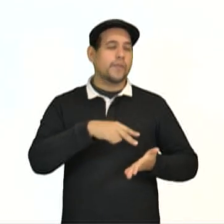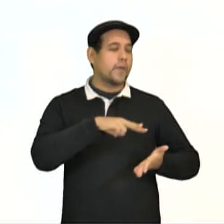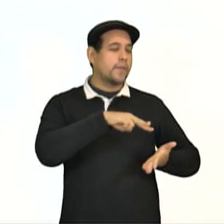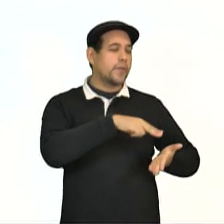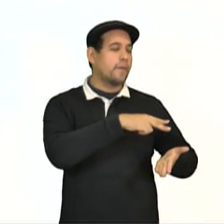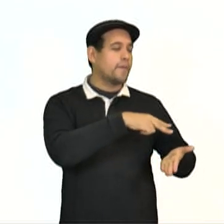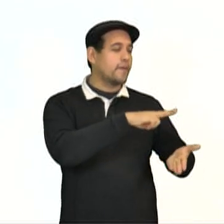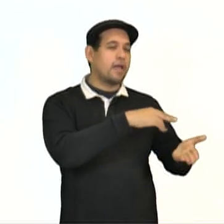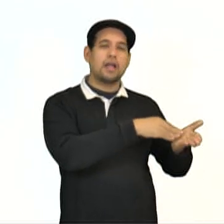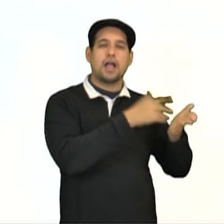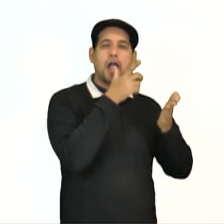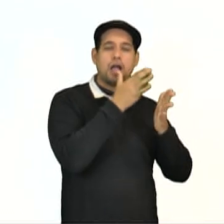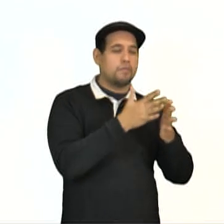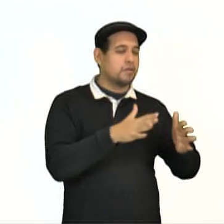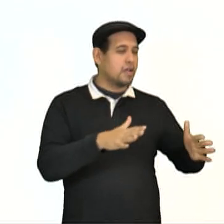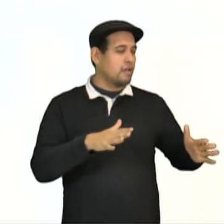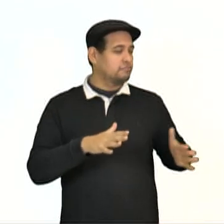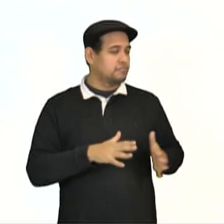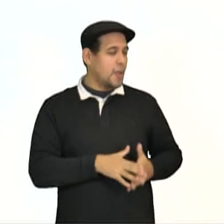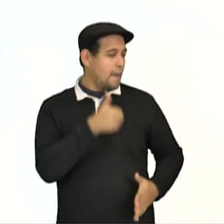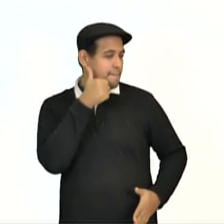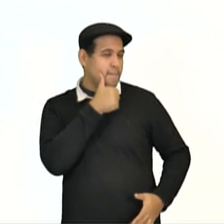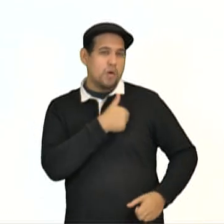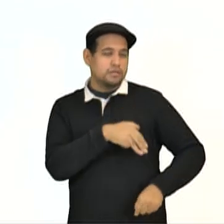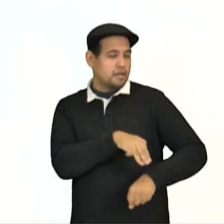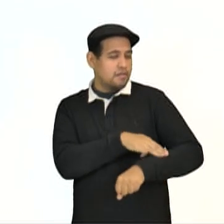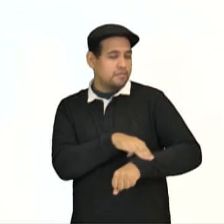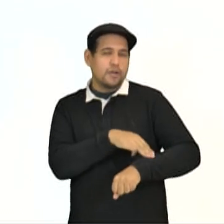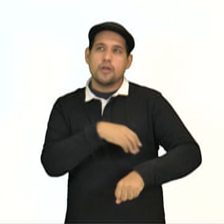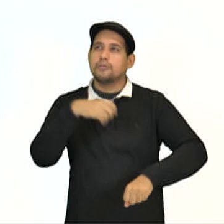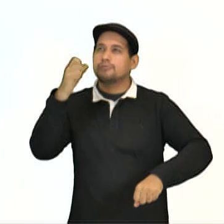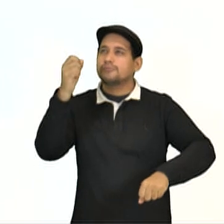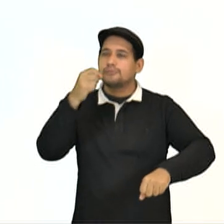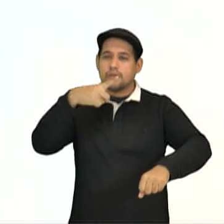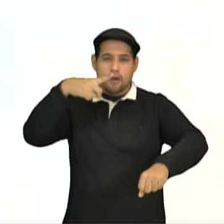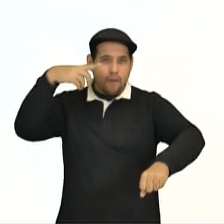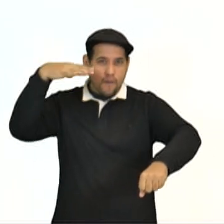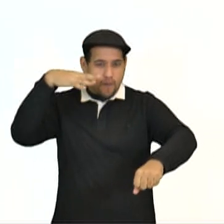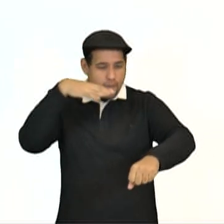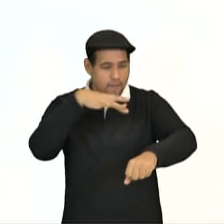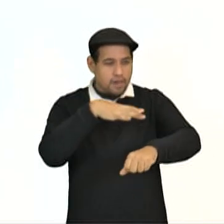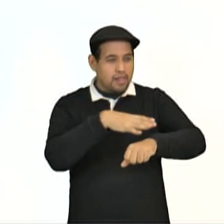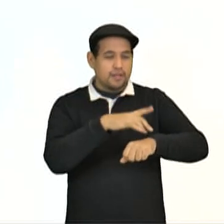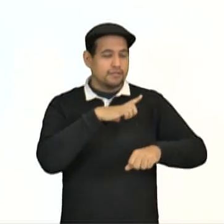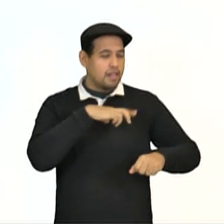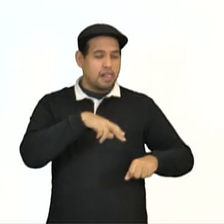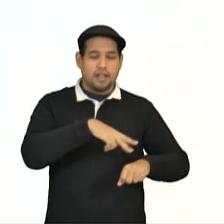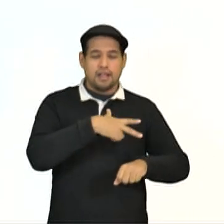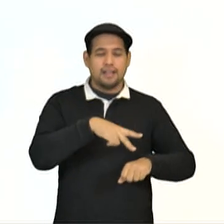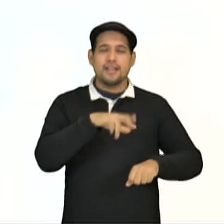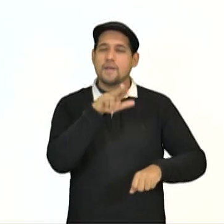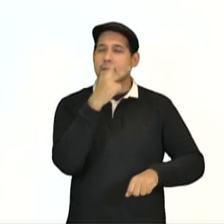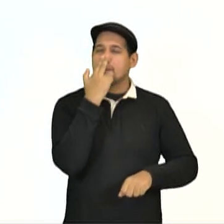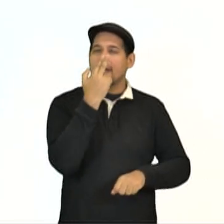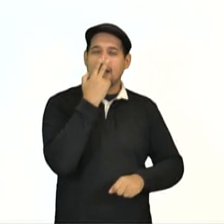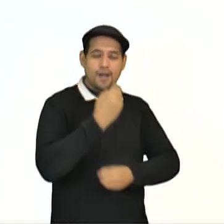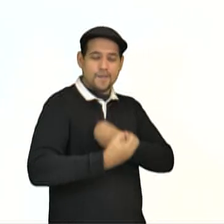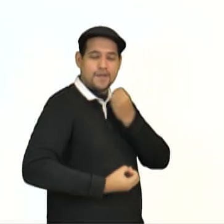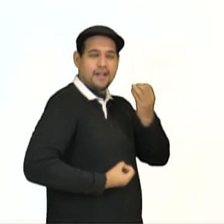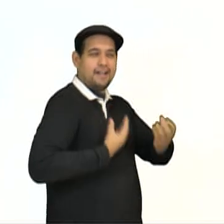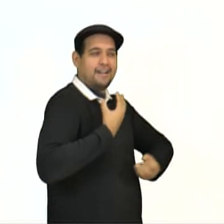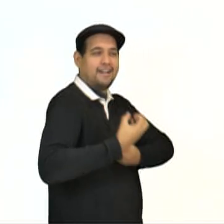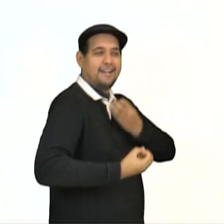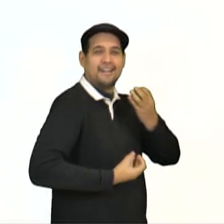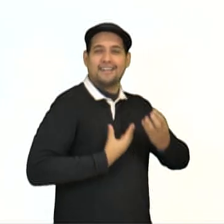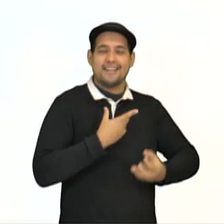caminho do mar. Moça do corpo dourado, do sol de Ipanema, o seu balançado é mais que um